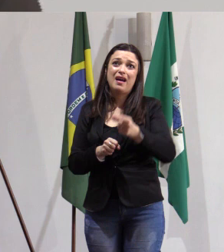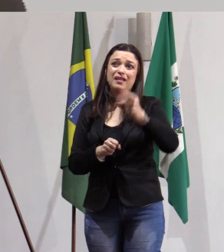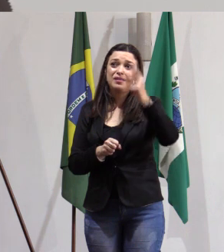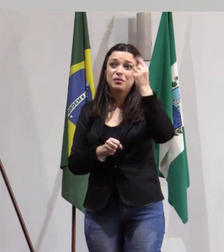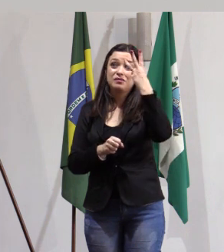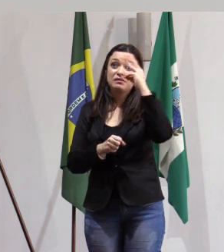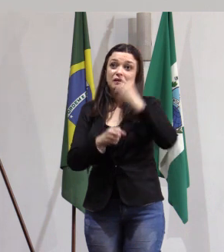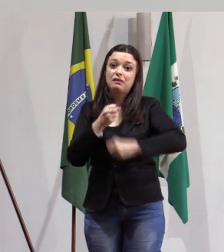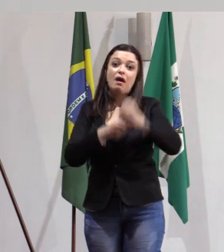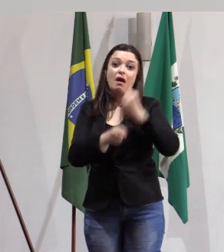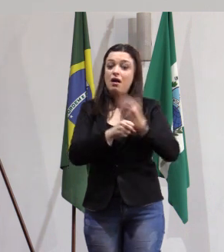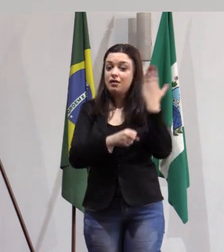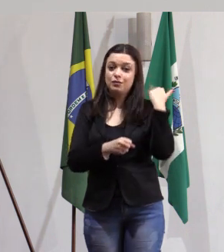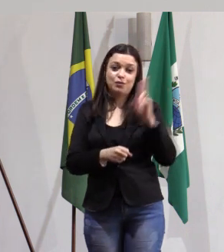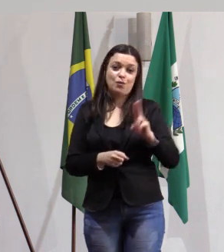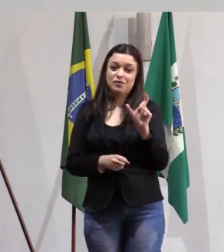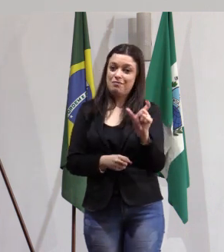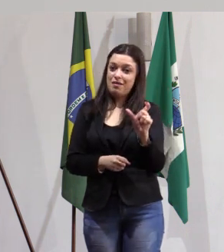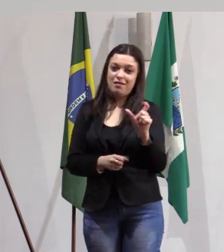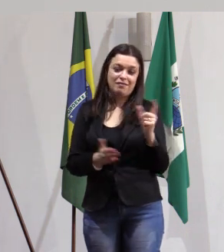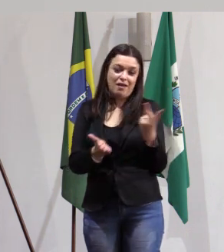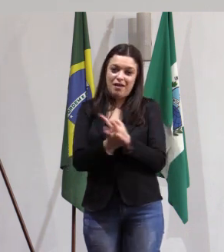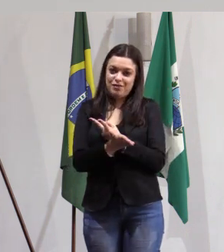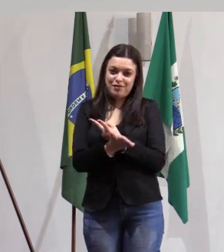na nossa terminologia.